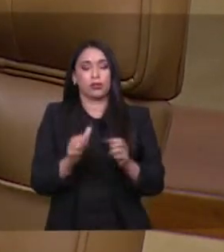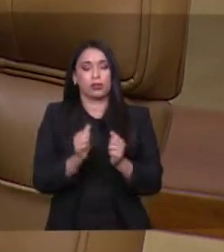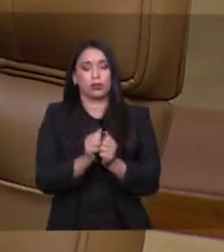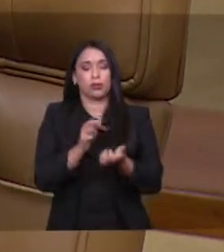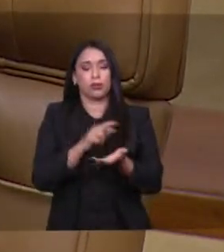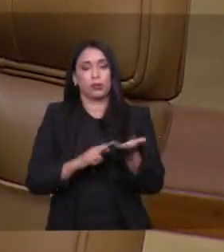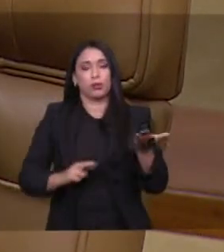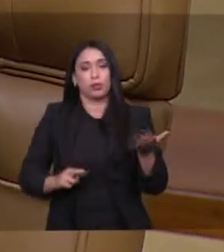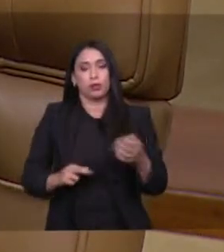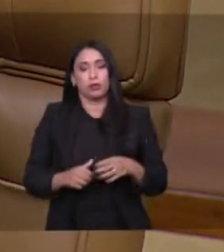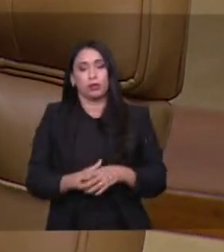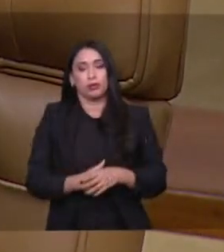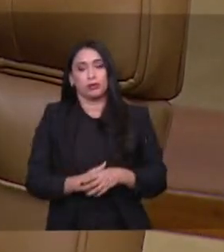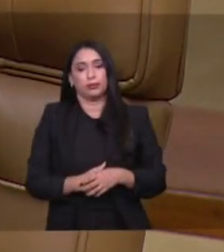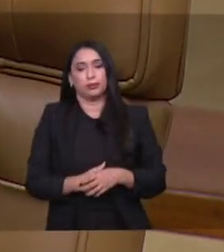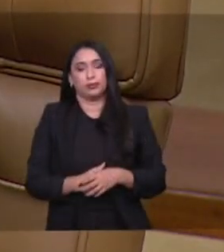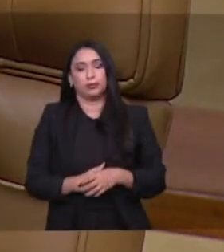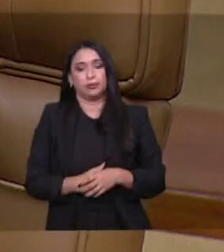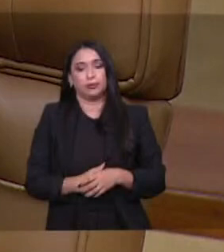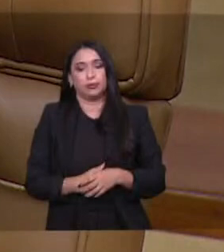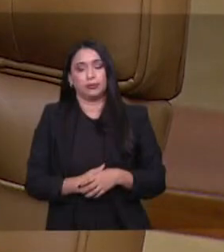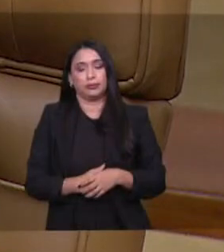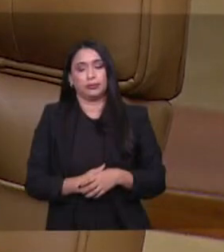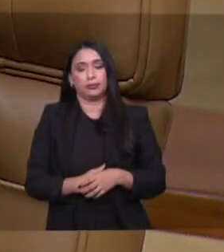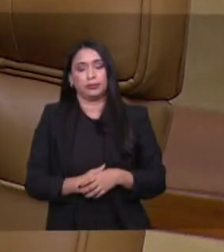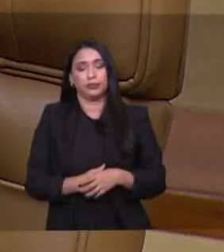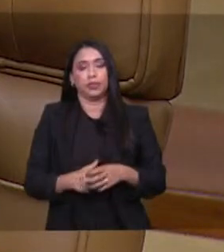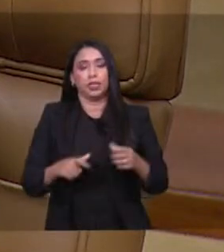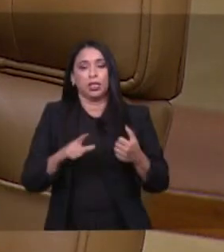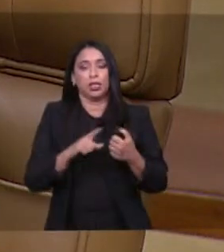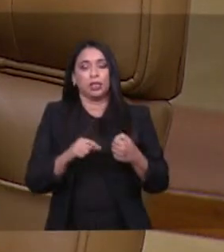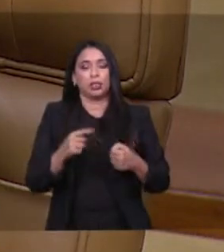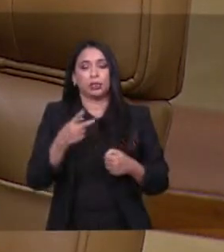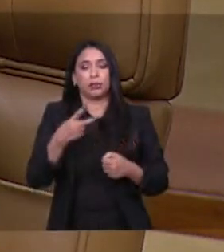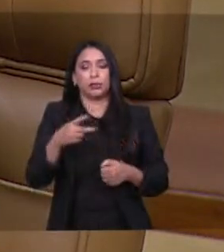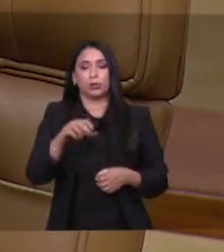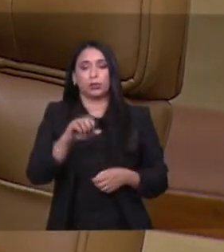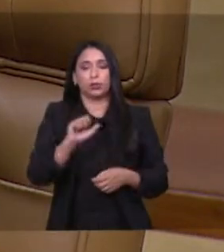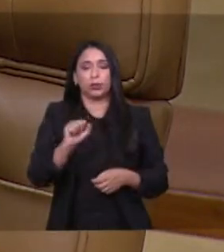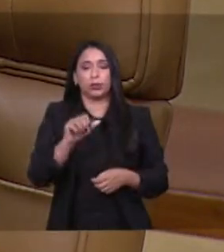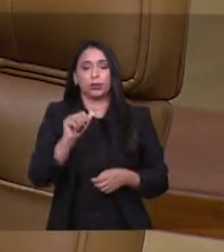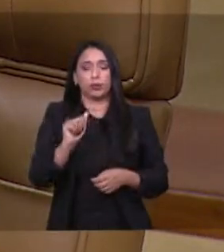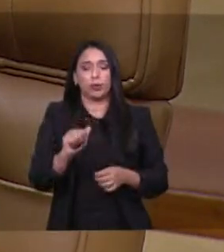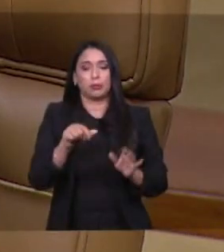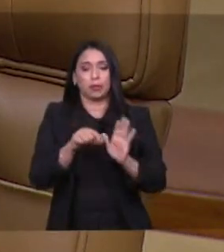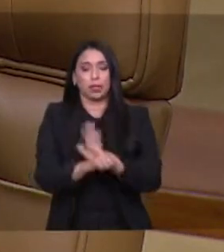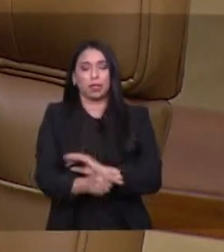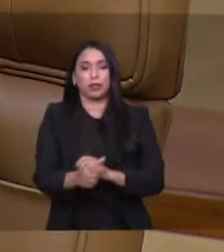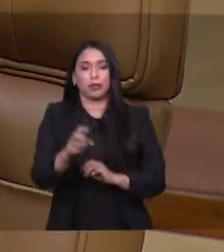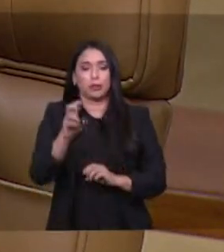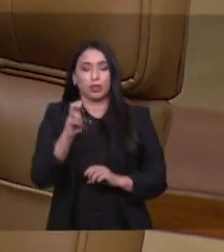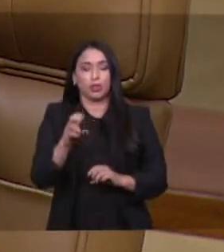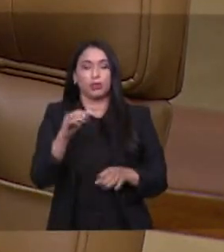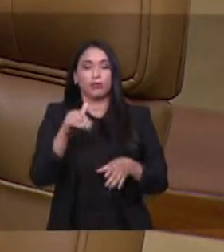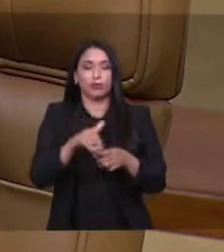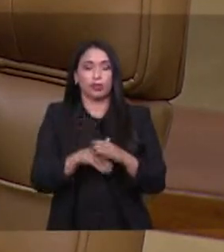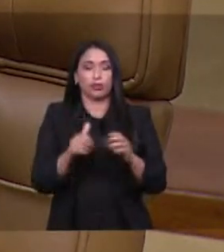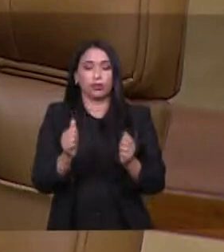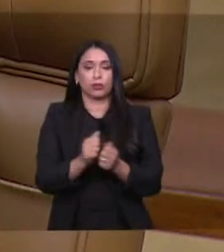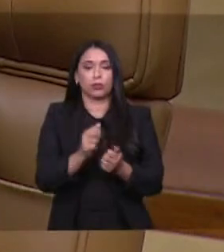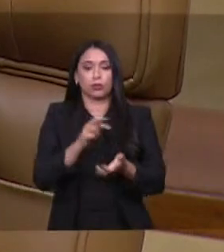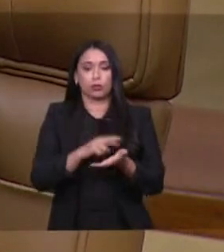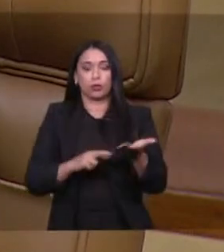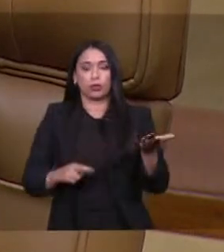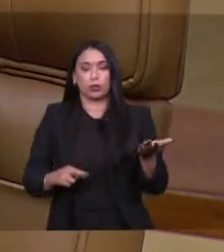relator. Em relação ao artigo 28A, parágrafo 5º, também acompanho